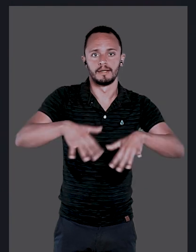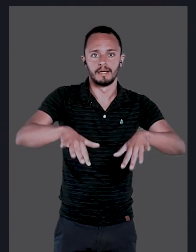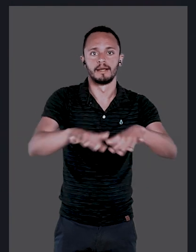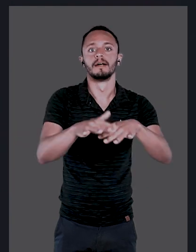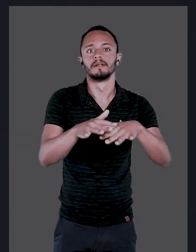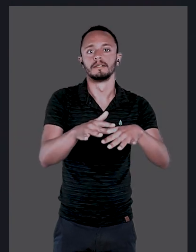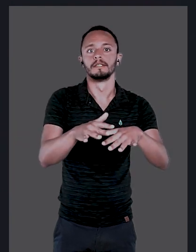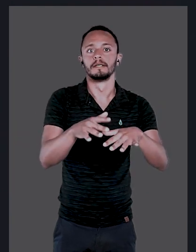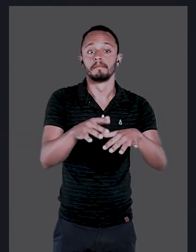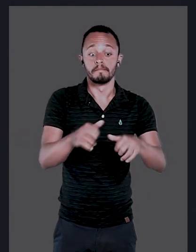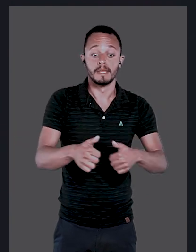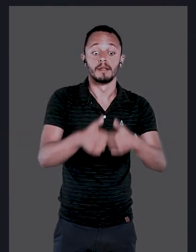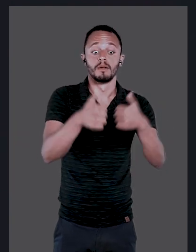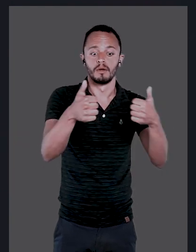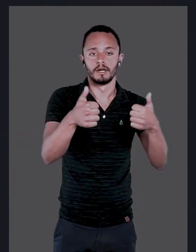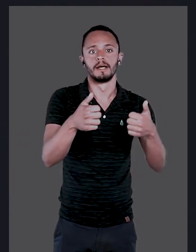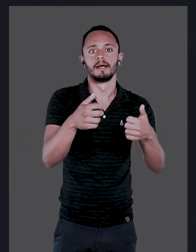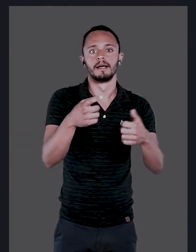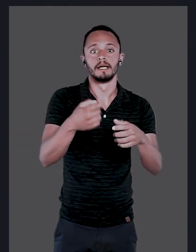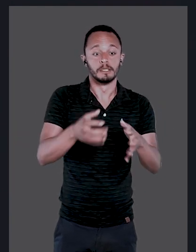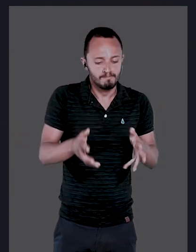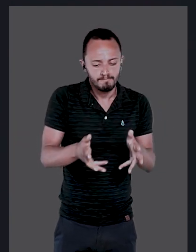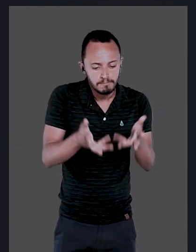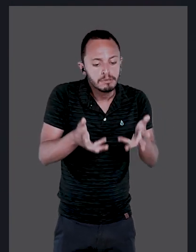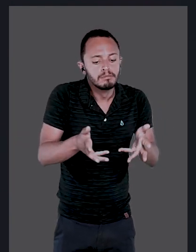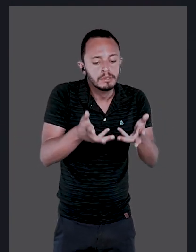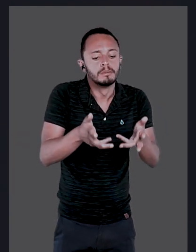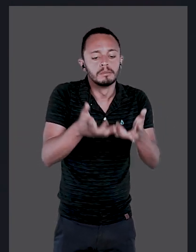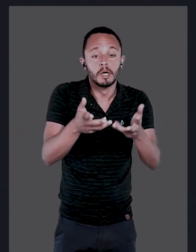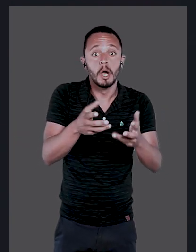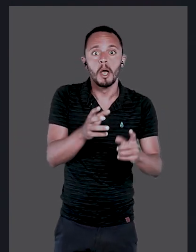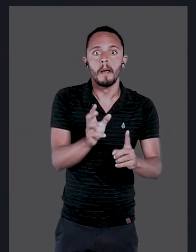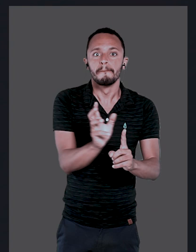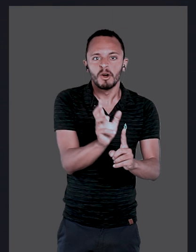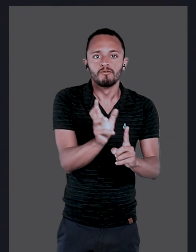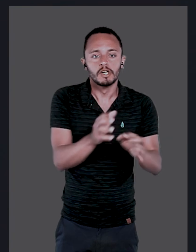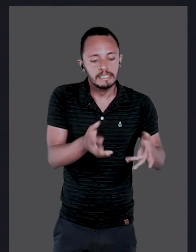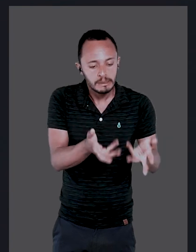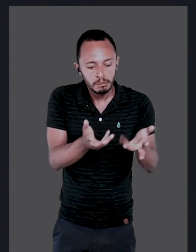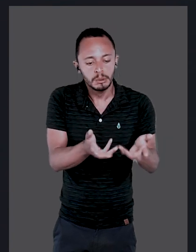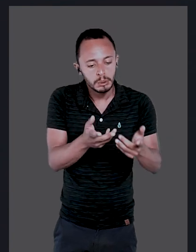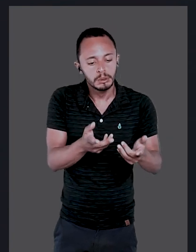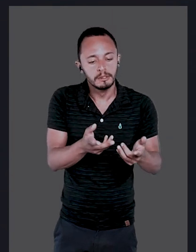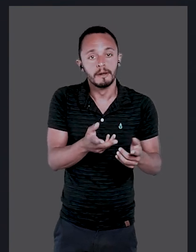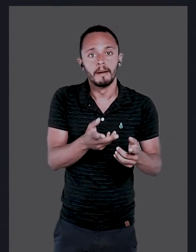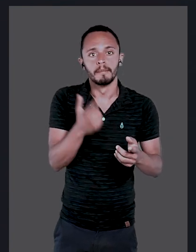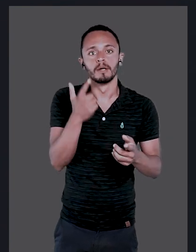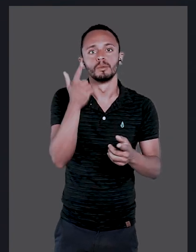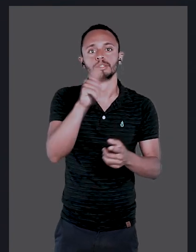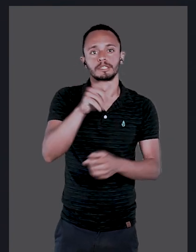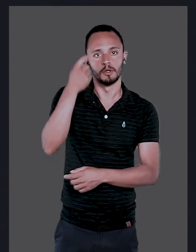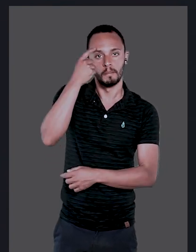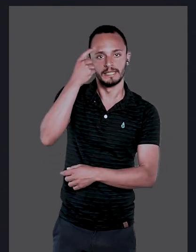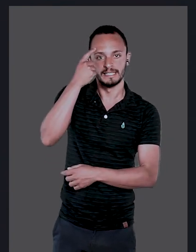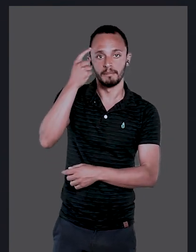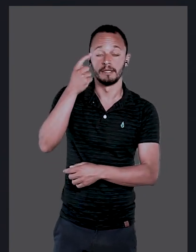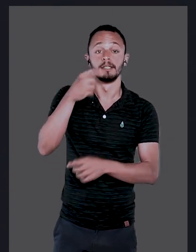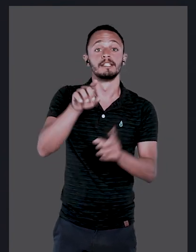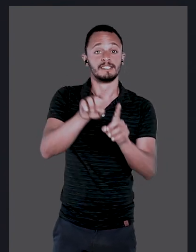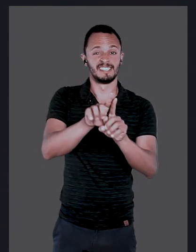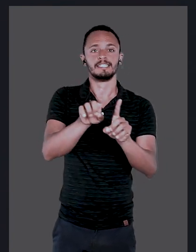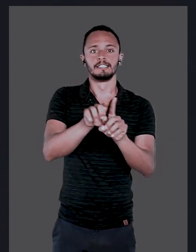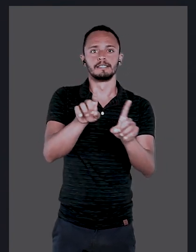procurasse, de alguma forma, melhorar o nosso pensamento ou motivar o nosso pensamento, provocar o